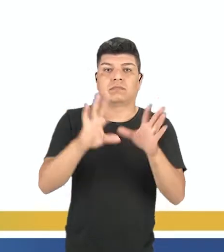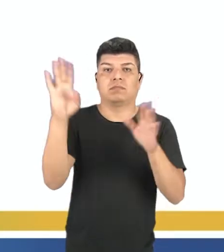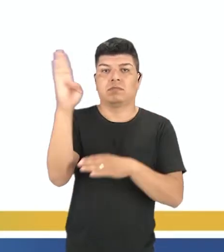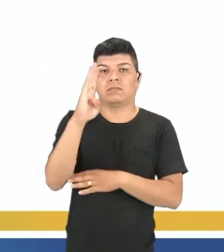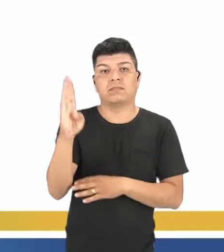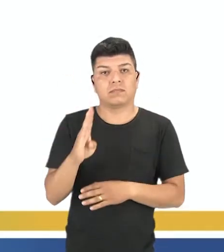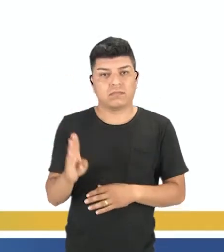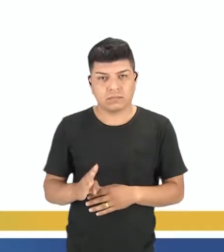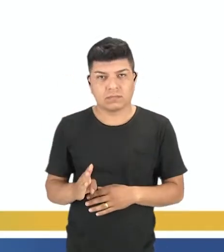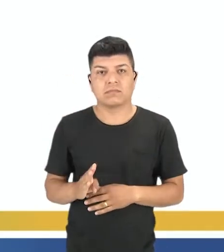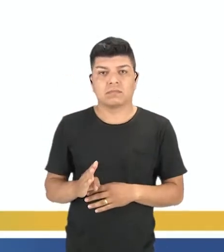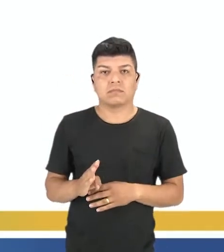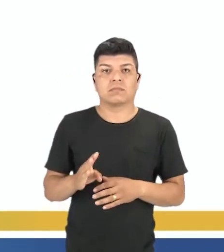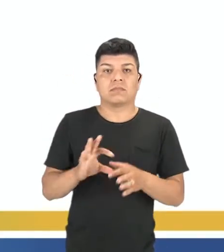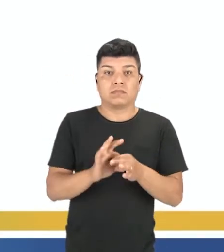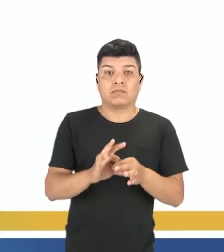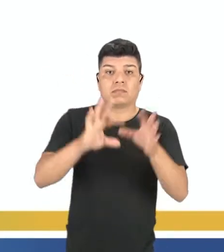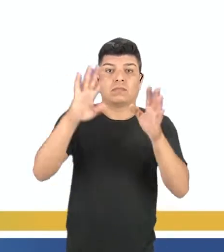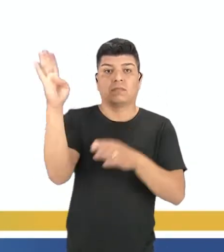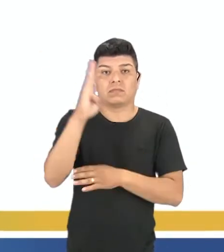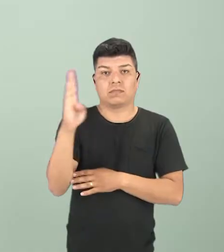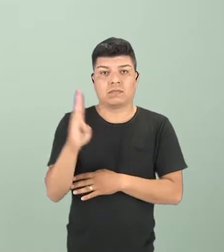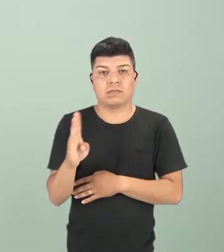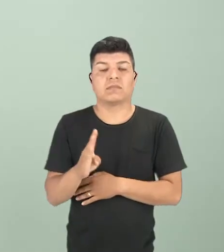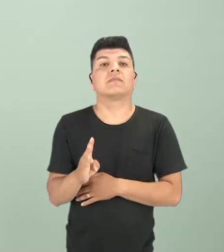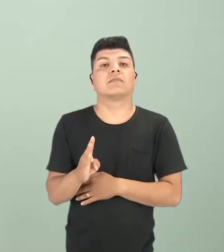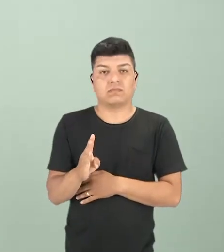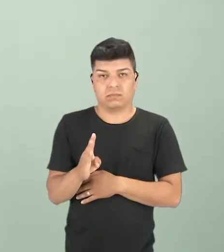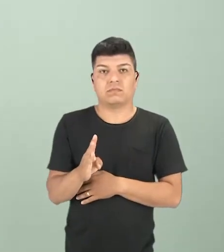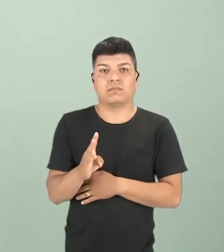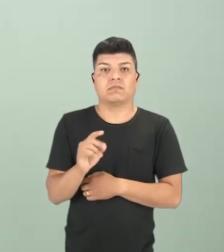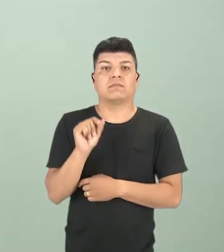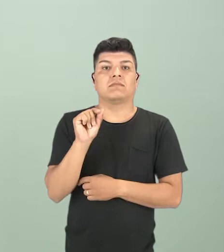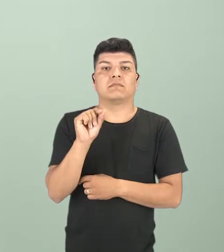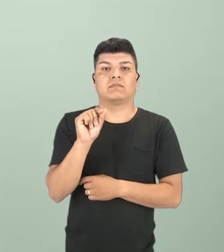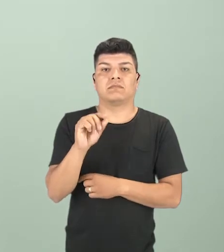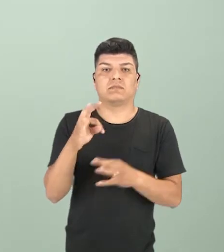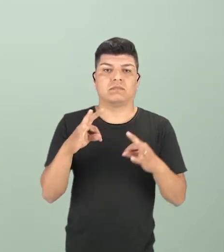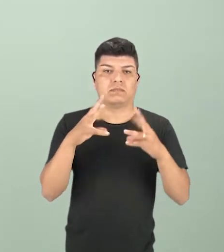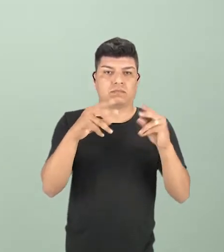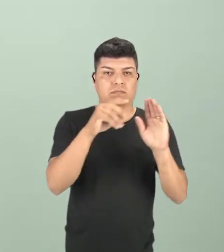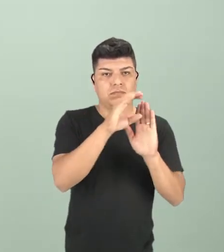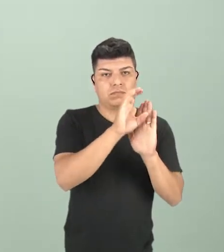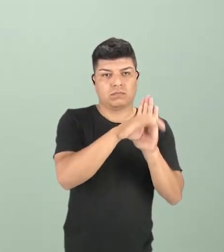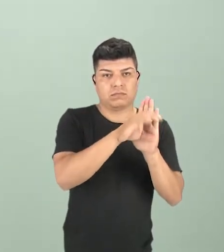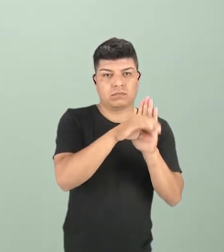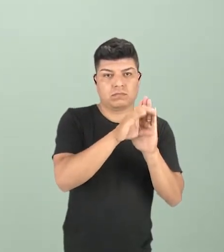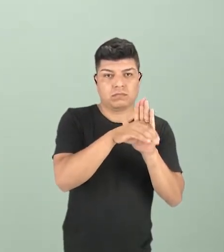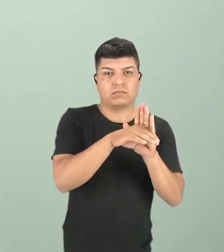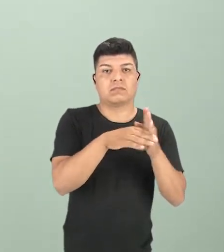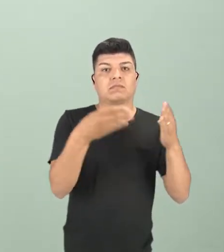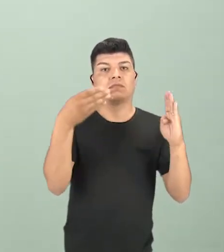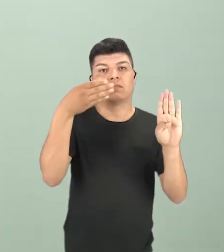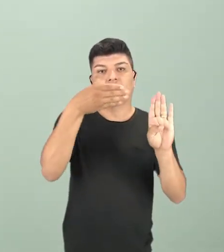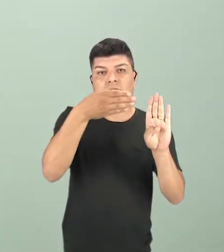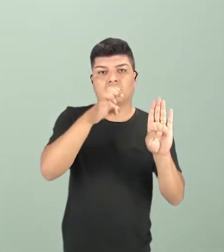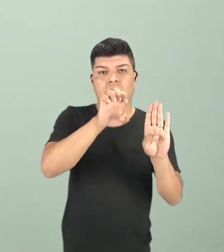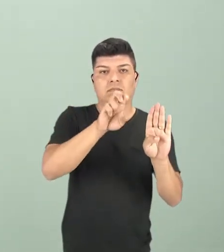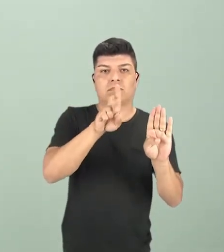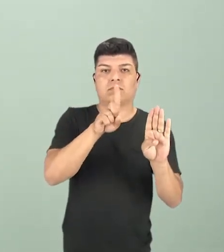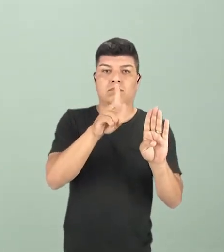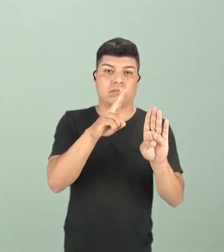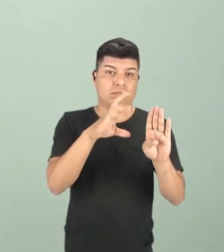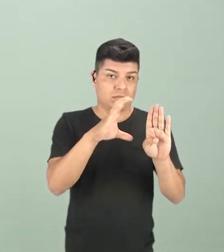Brasil. O processo de independência do Brasil, ele está referente a outros conteúdos que você pode estar acessando aí na plataforma Eduque,